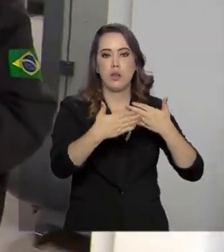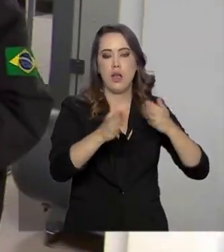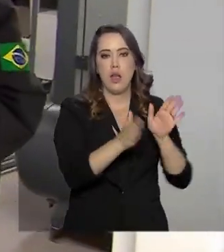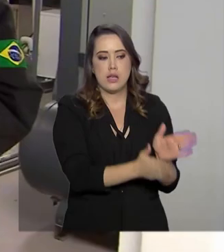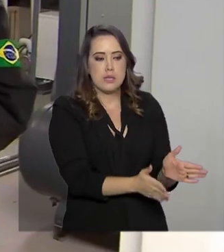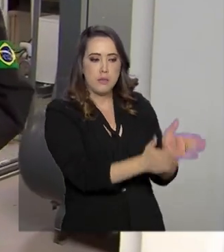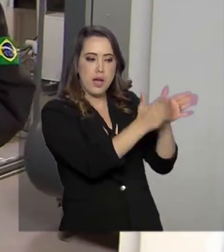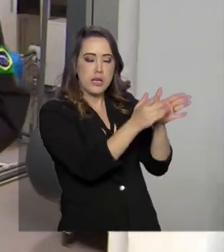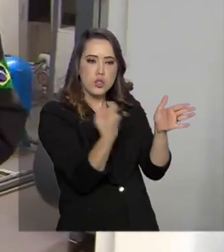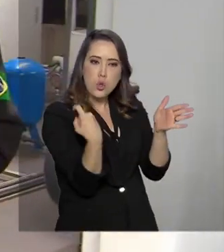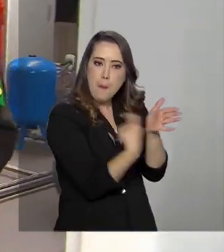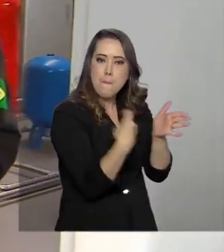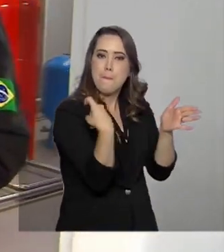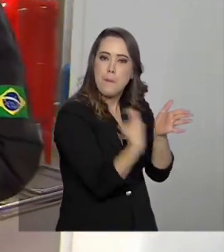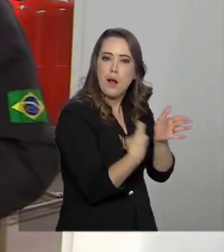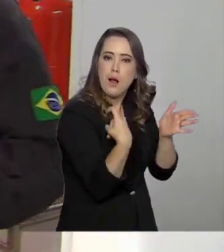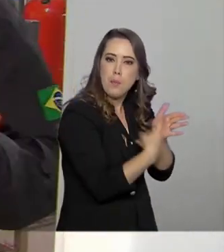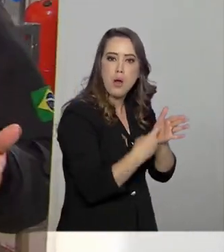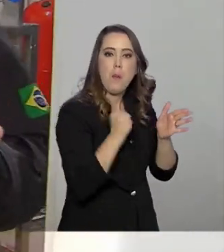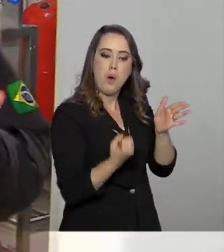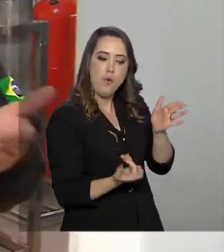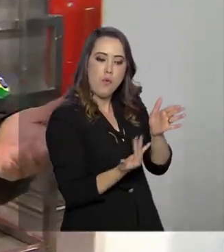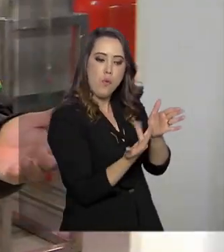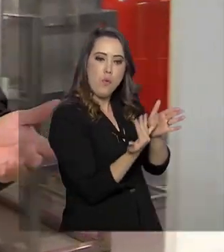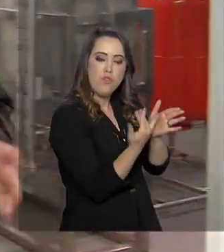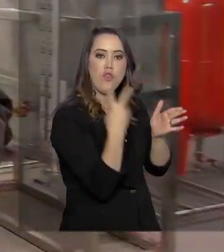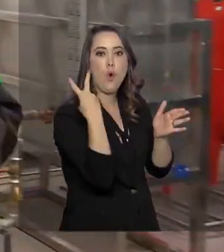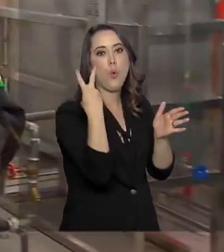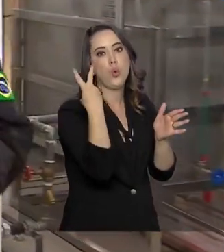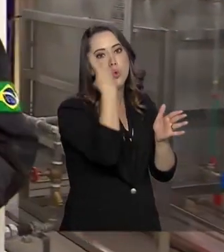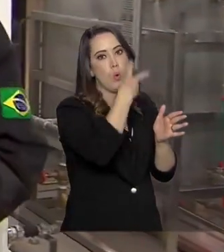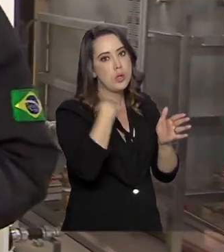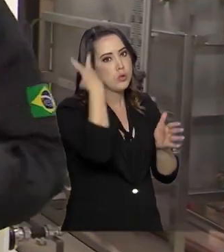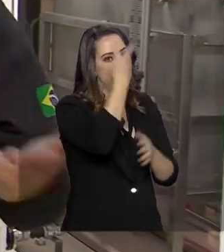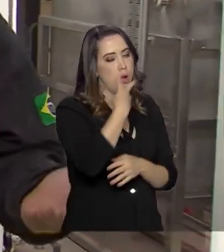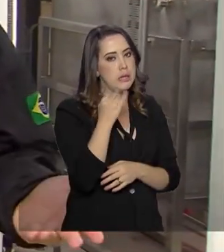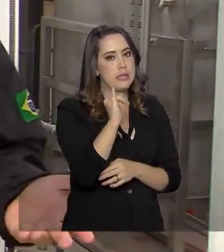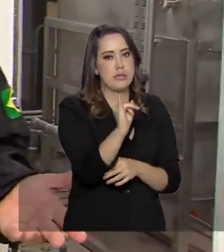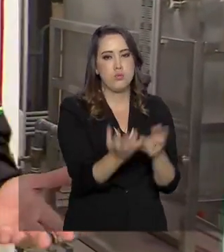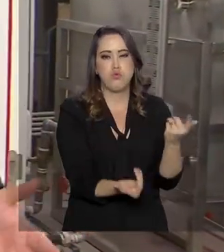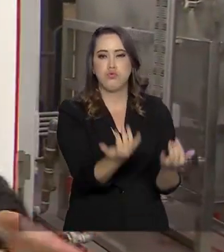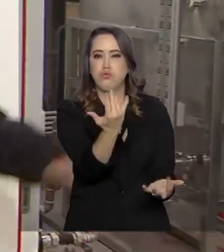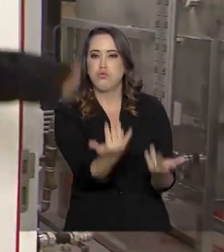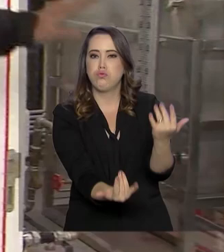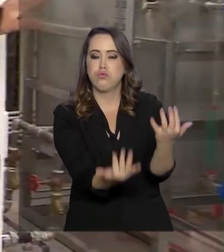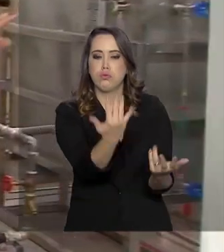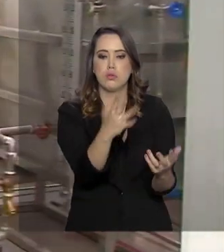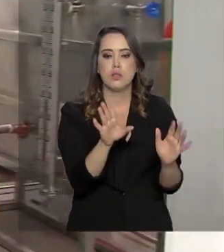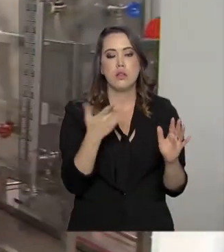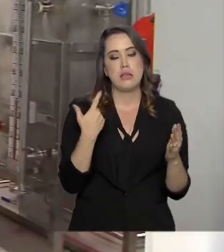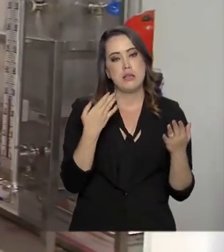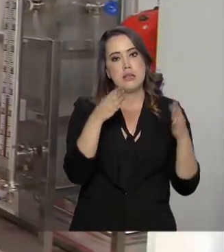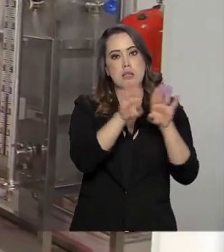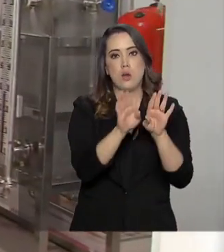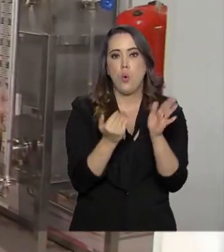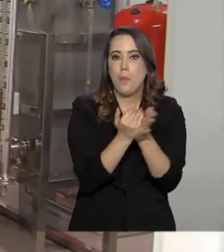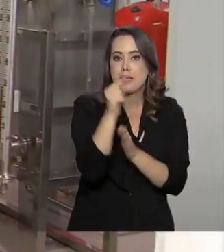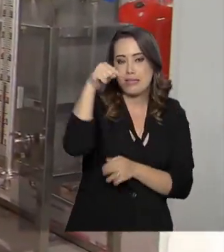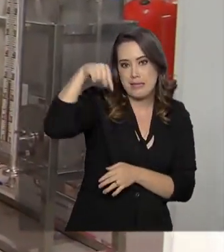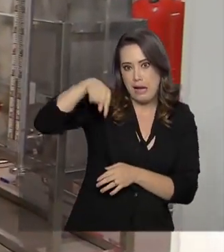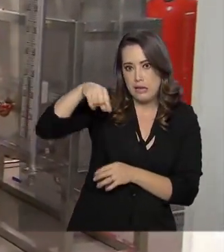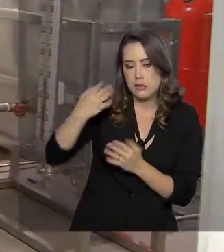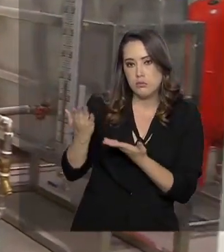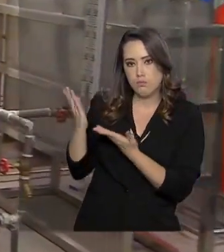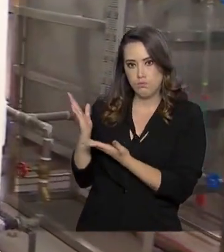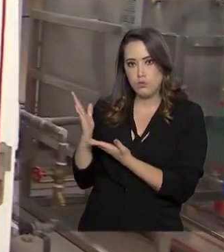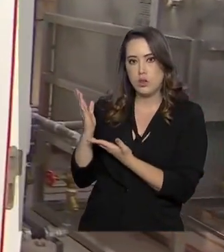-resistentes e conseguem suportar um fogo durante duas horas. No caso de um incêndio, por exemplo, se a chama começar aqui, os